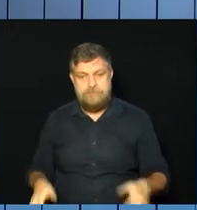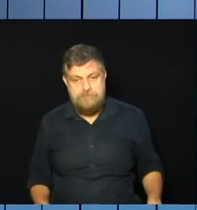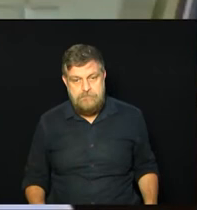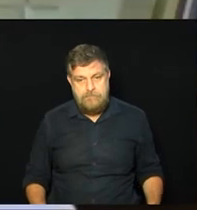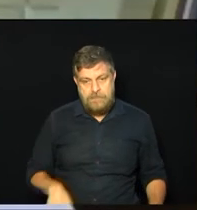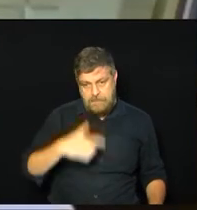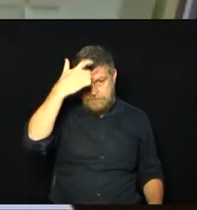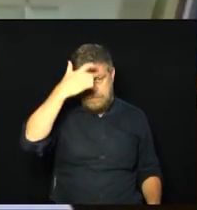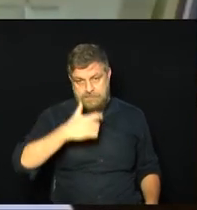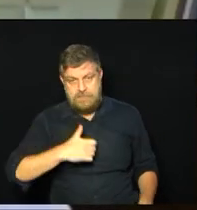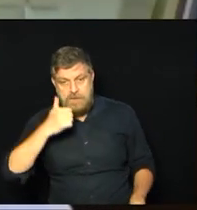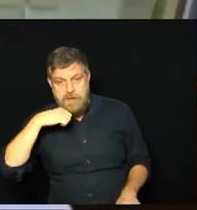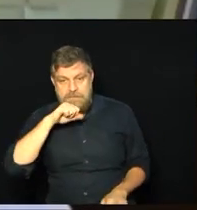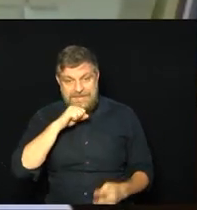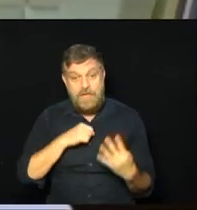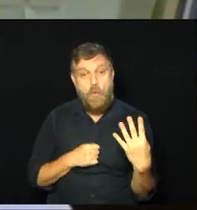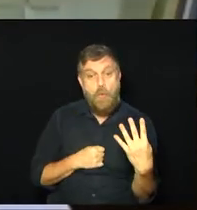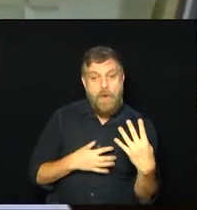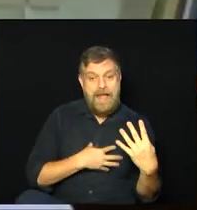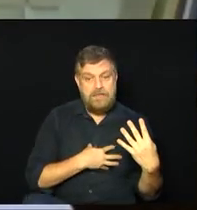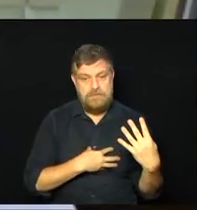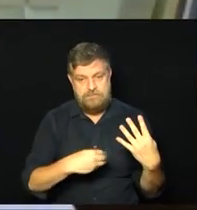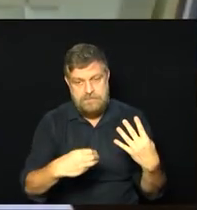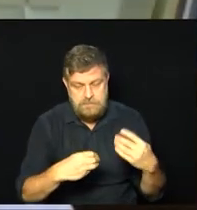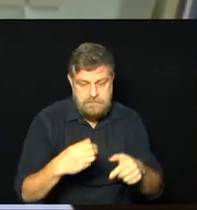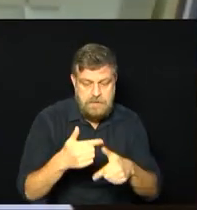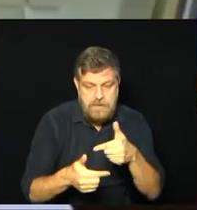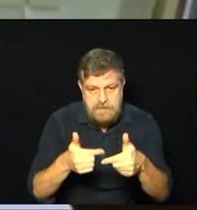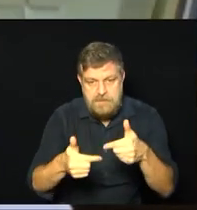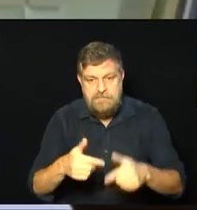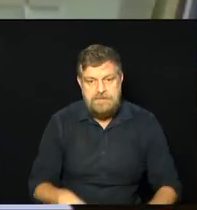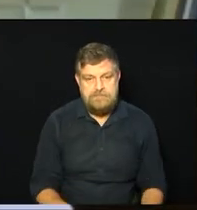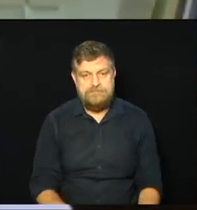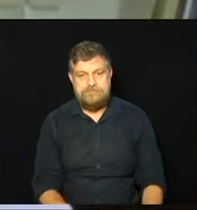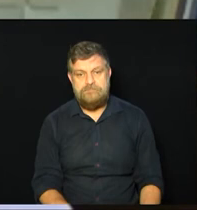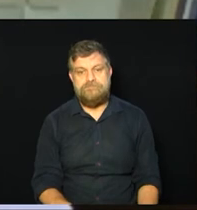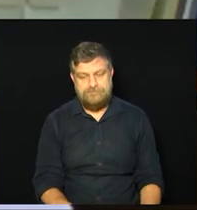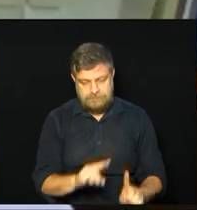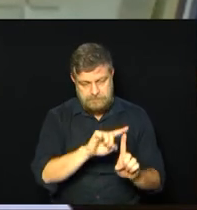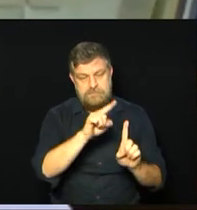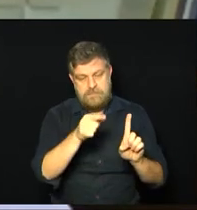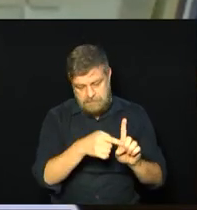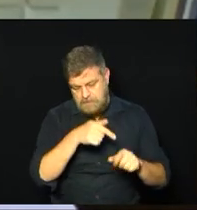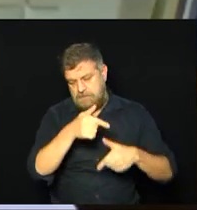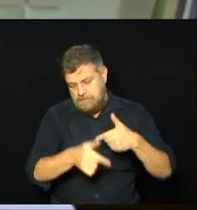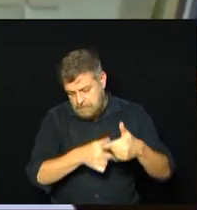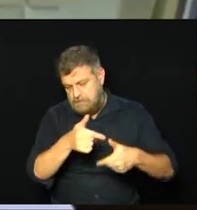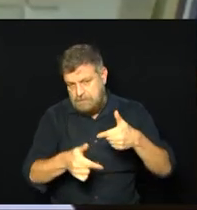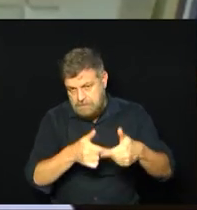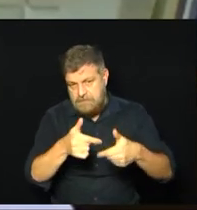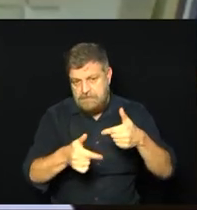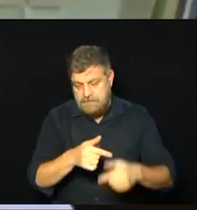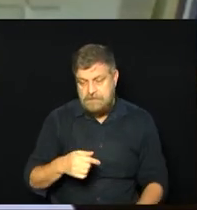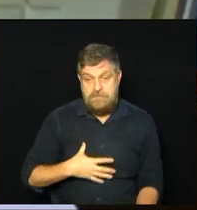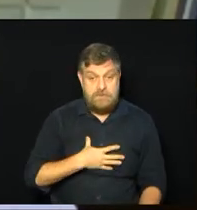Eu sou mãe de 4 filhos, trabalhei nos 4 momentos da minha vida de crescimento dos